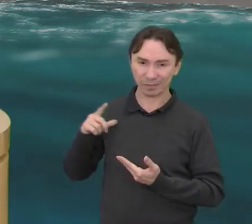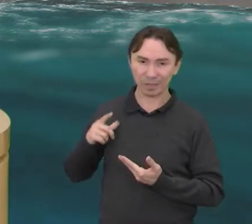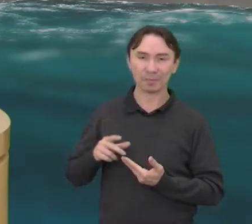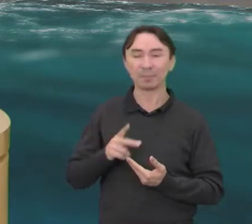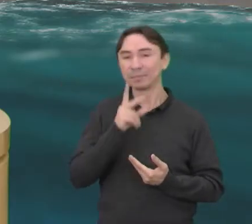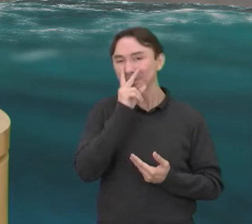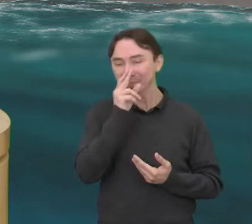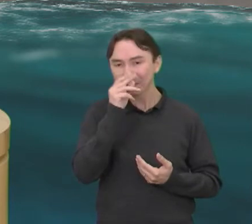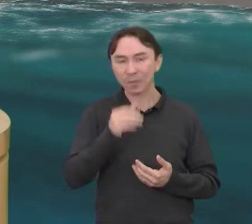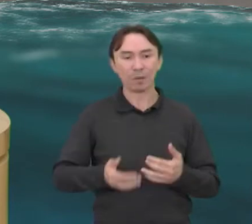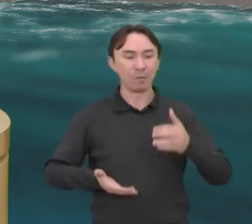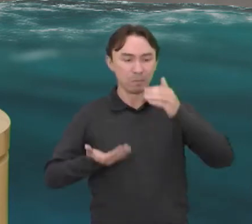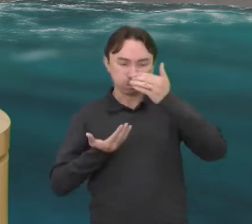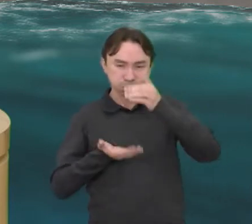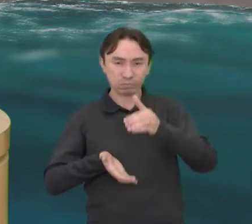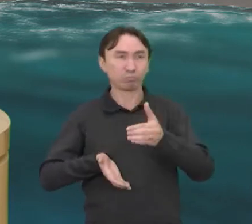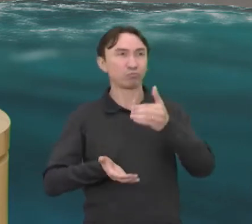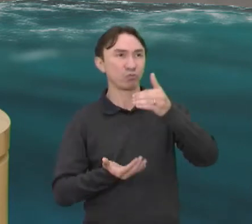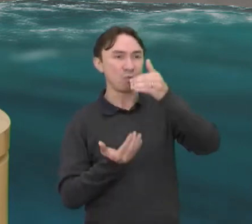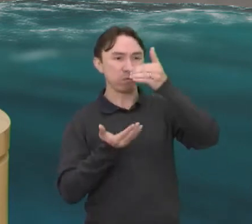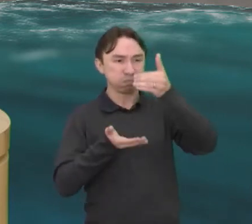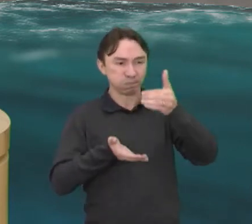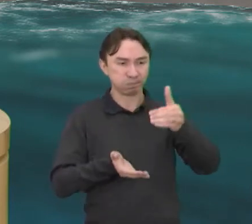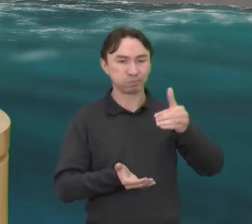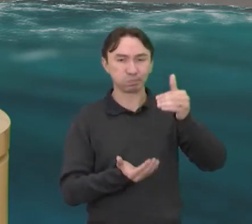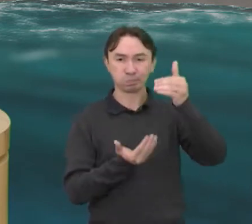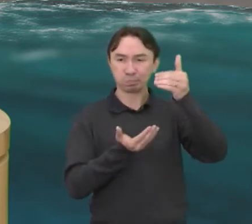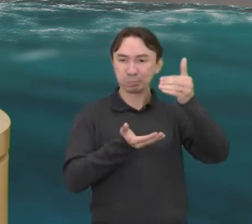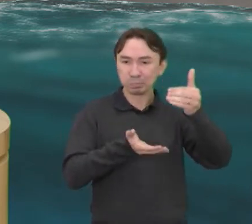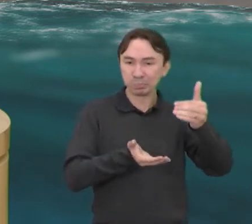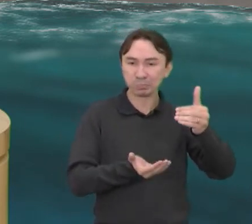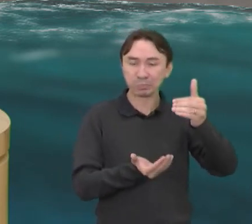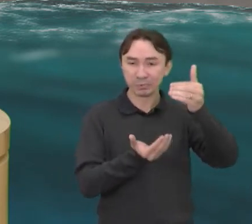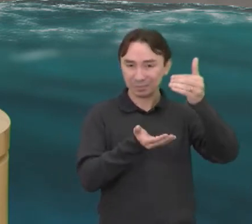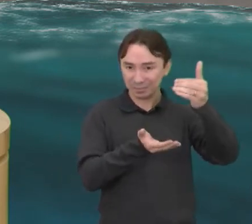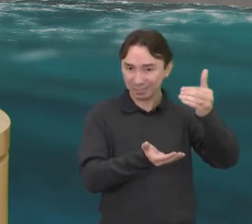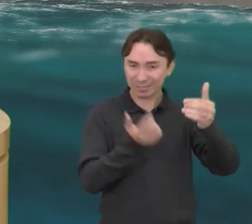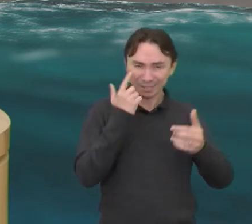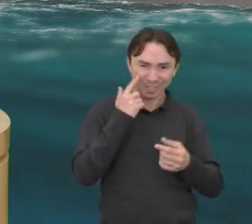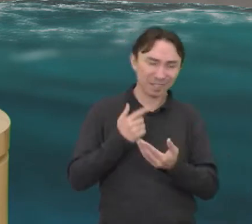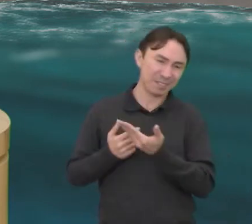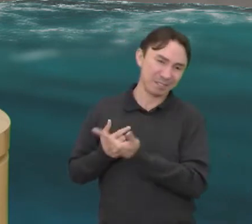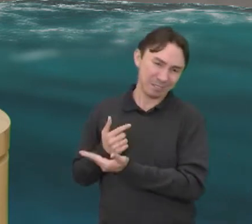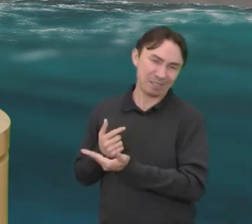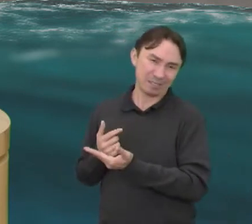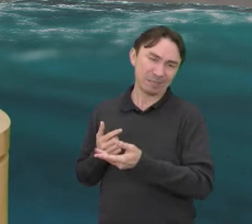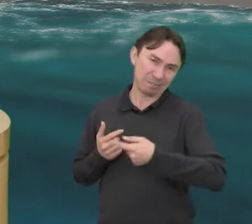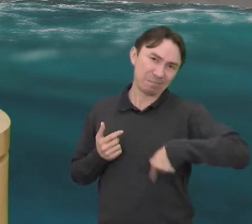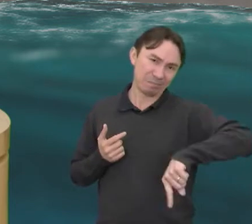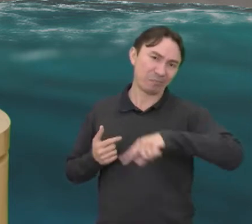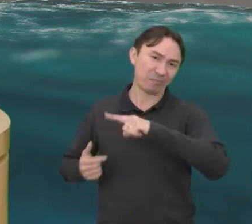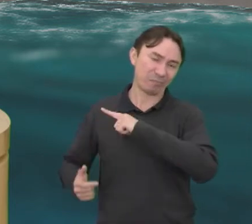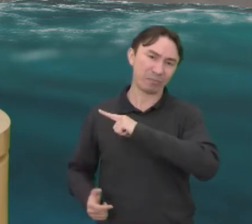grande caravela, né, tal, que é a imagem assim mais emblemática aí com relação